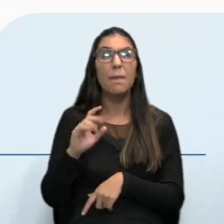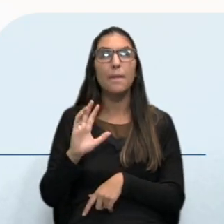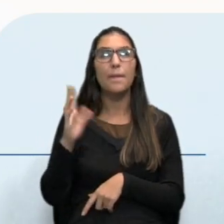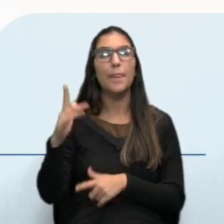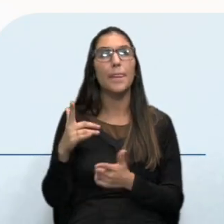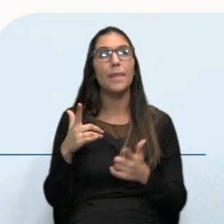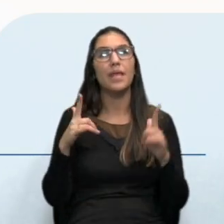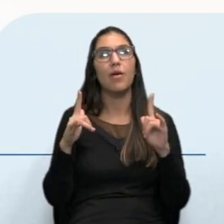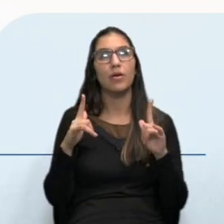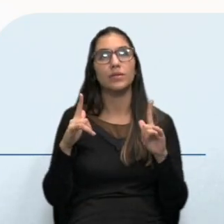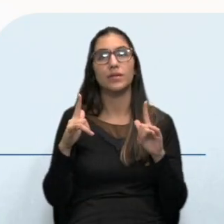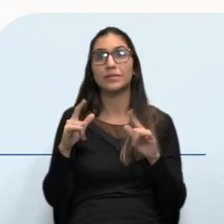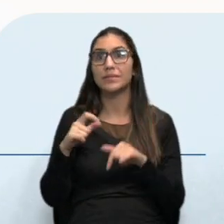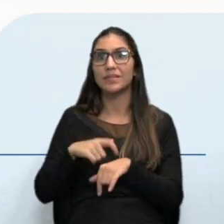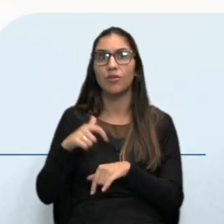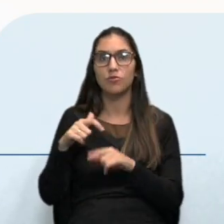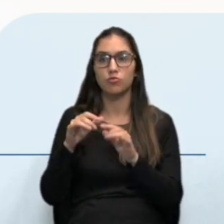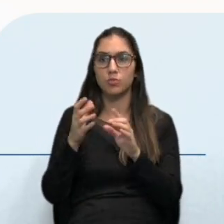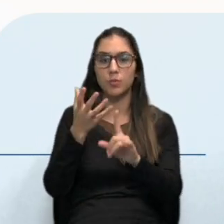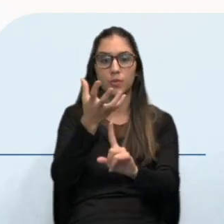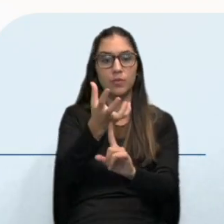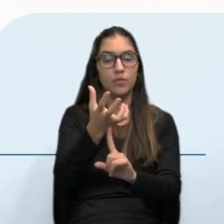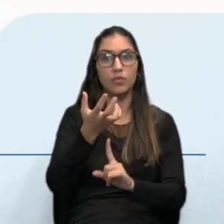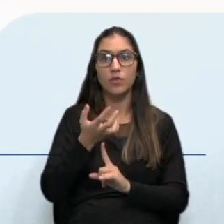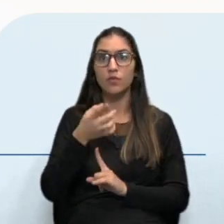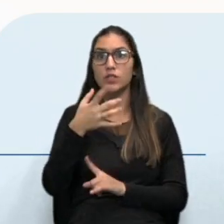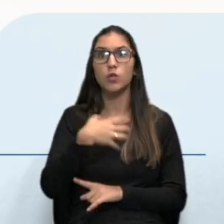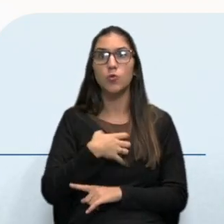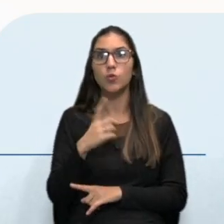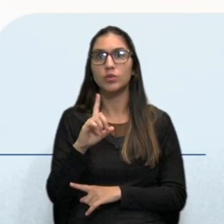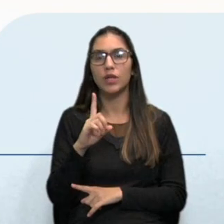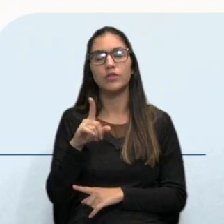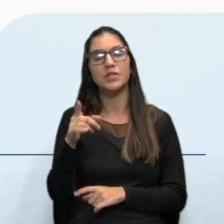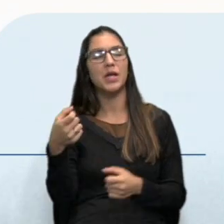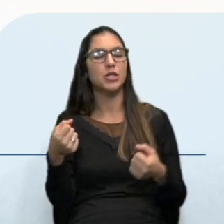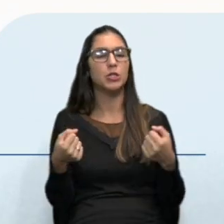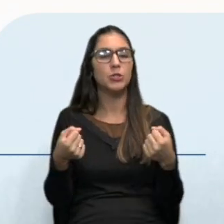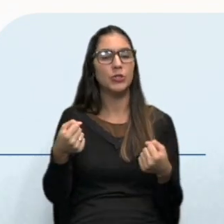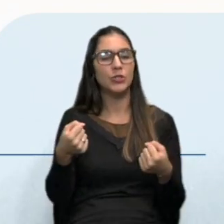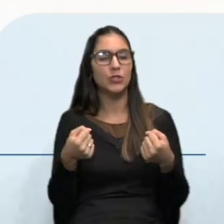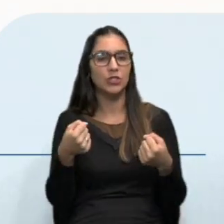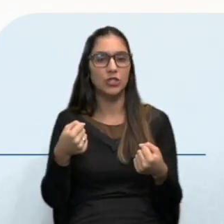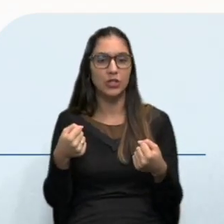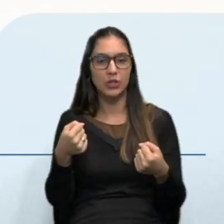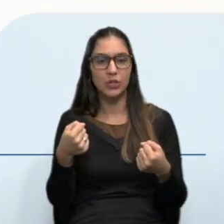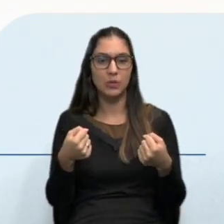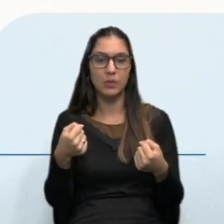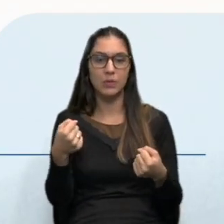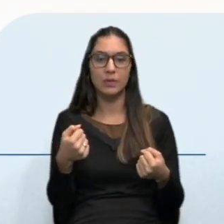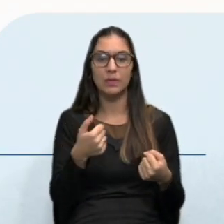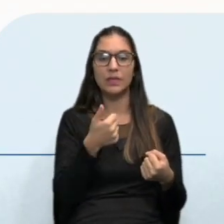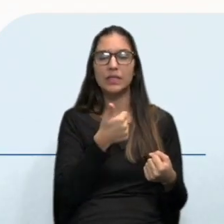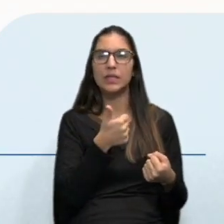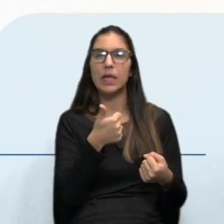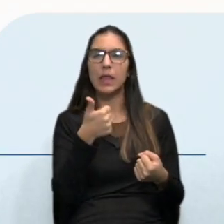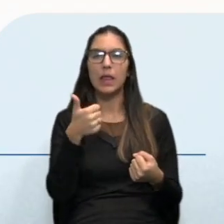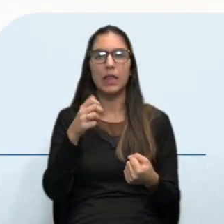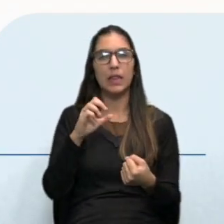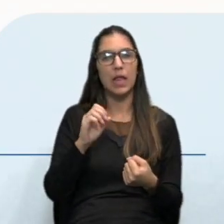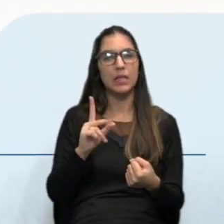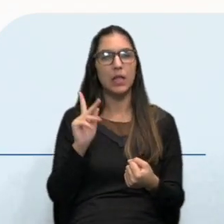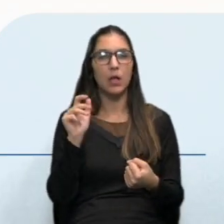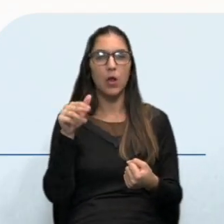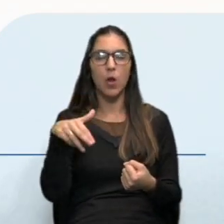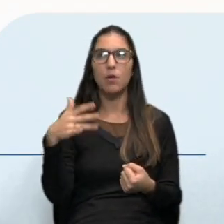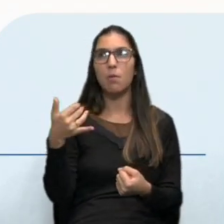uma outra estação radiobase. Isso você não sente, você não está, digamos, dirigindo a 110 km por hora falando no